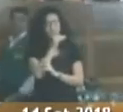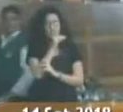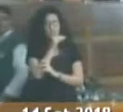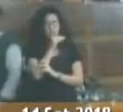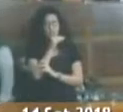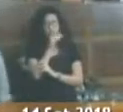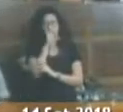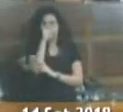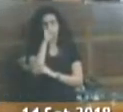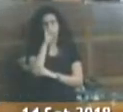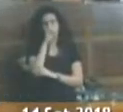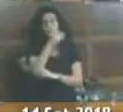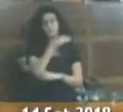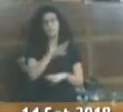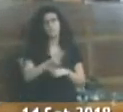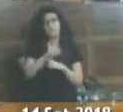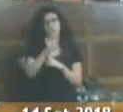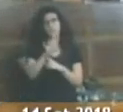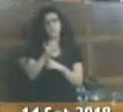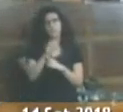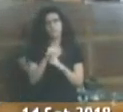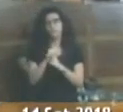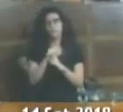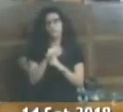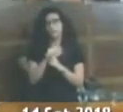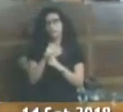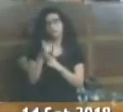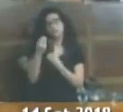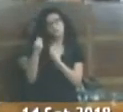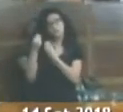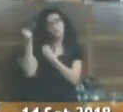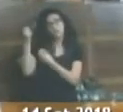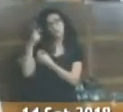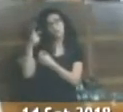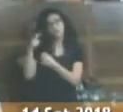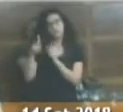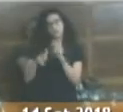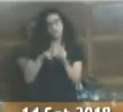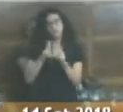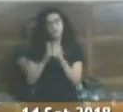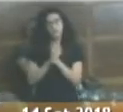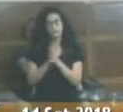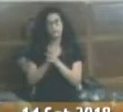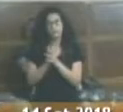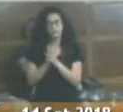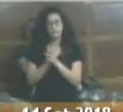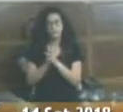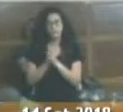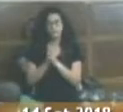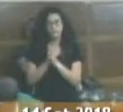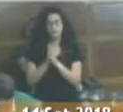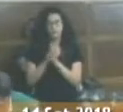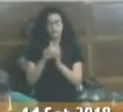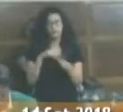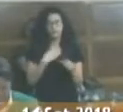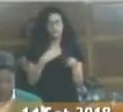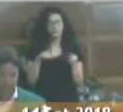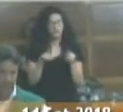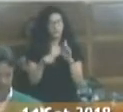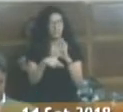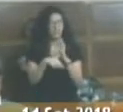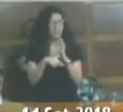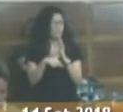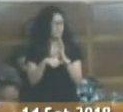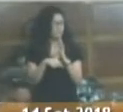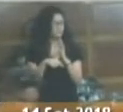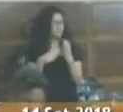aí para com essas comunidades, desde que se refere à luz elétrica até o CAIS, né, educação e tudo mais. É, a gente está muito atrasado,